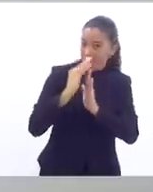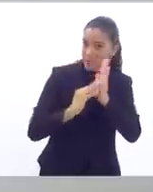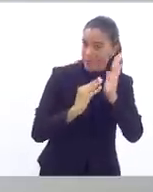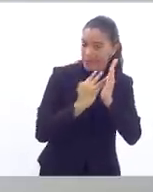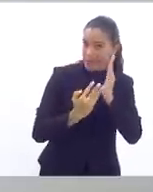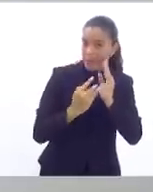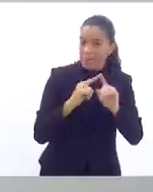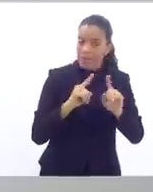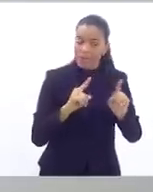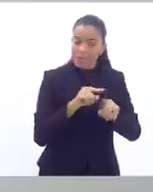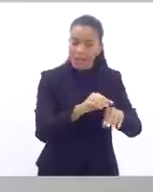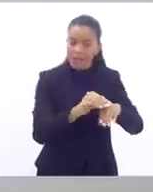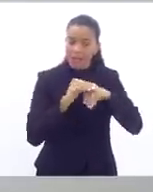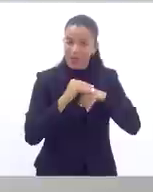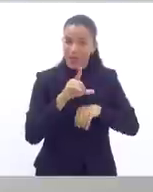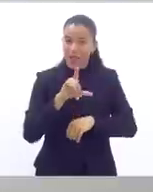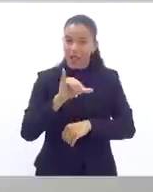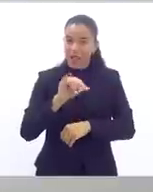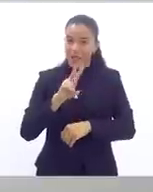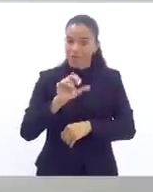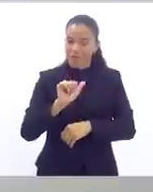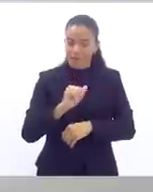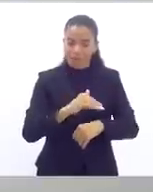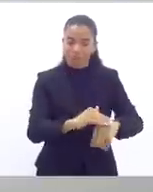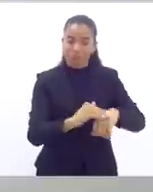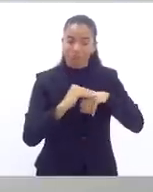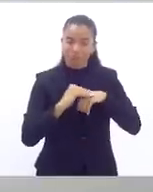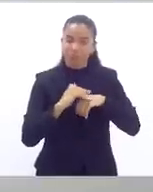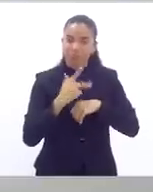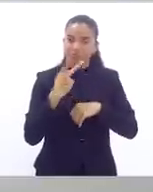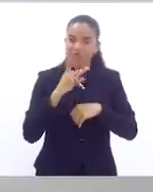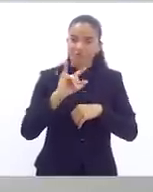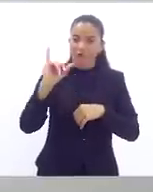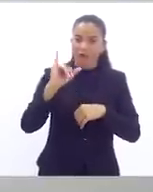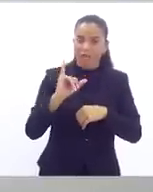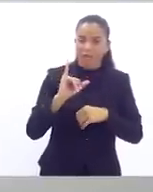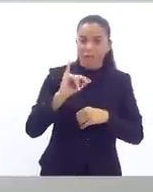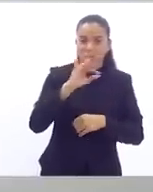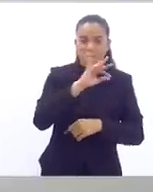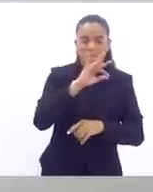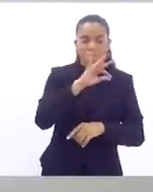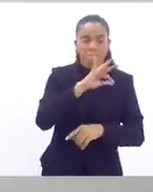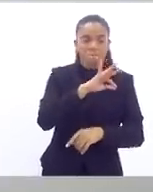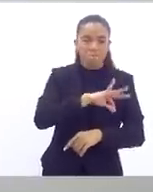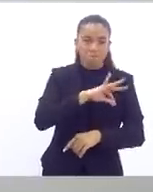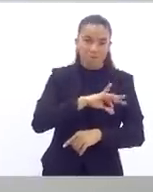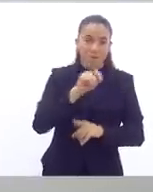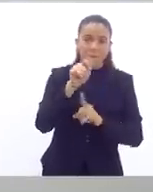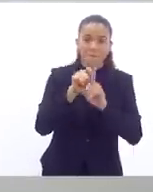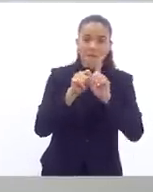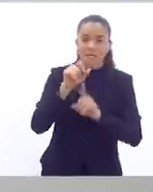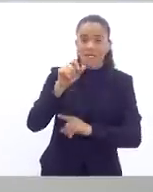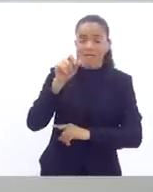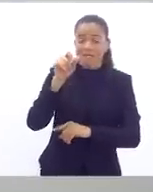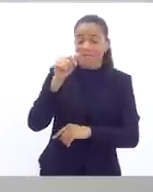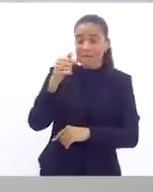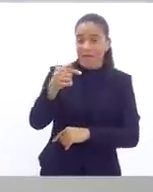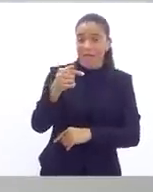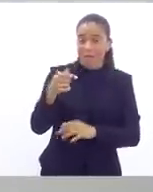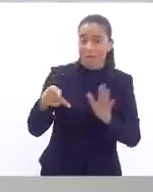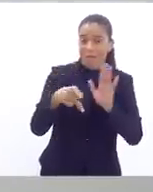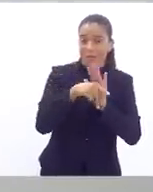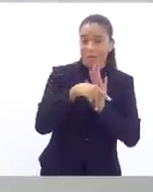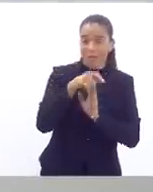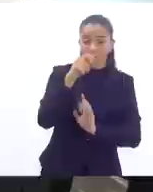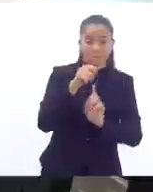a Lívia acabou de me citar aqui que está para a folha do mês 7 retroativo a Abril tudo bem